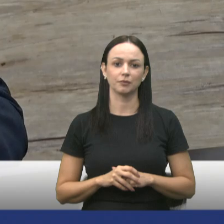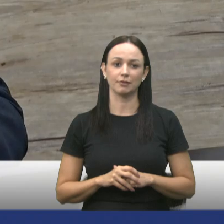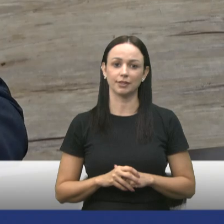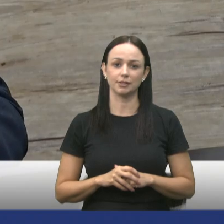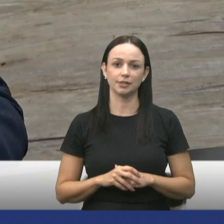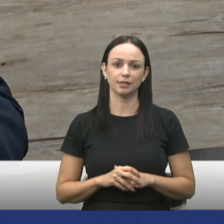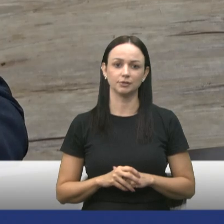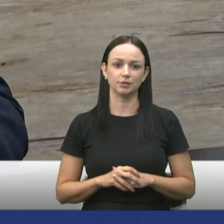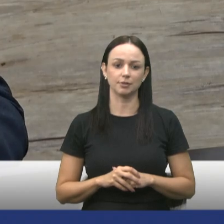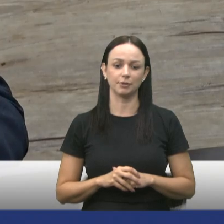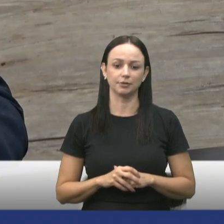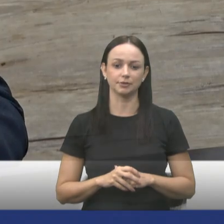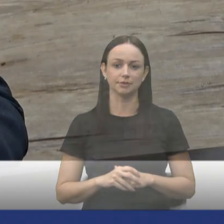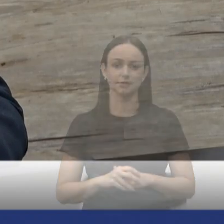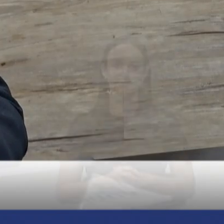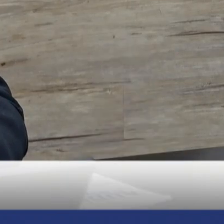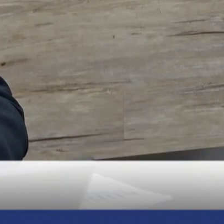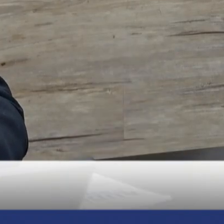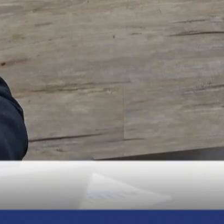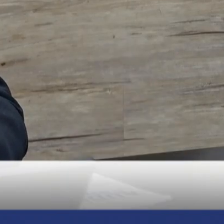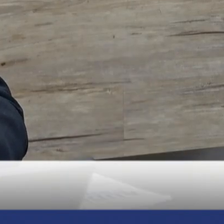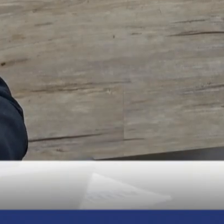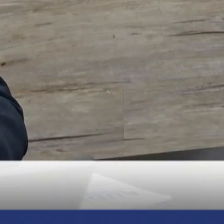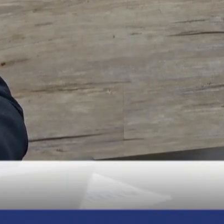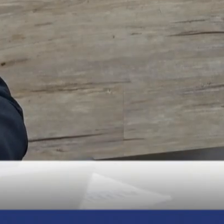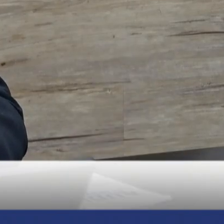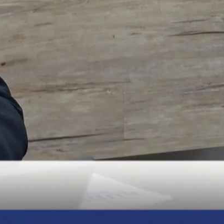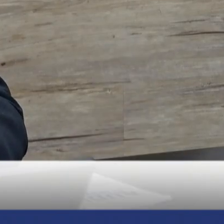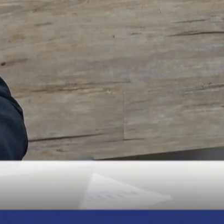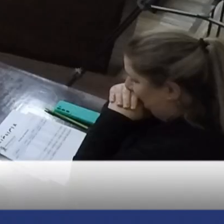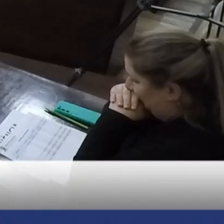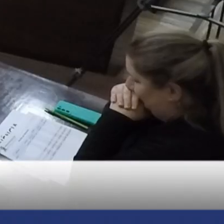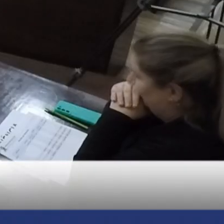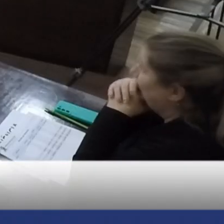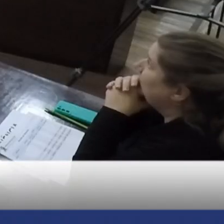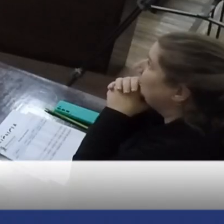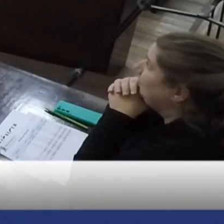início. Público presente, de novo, é uma boa noite aí.